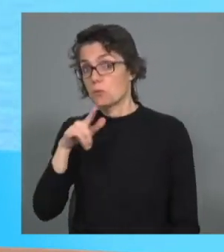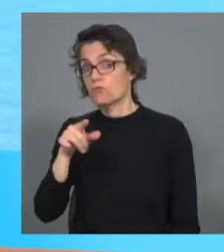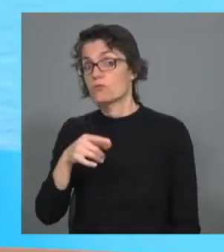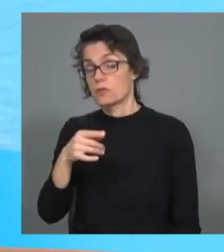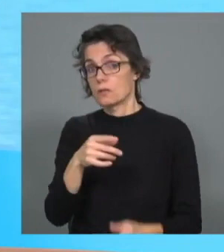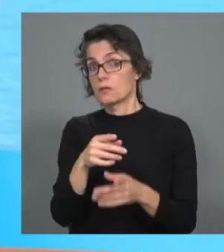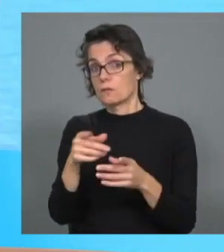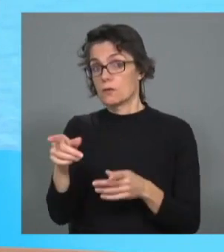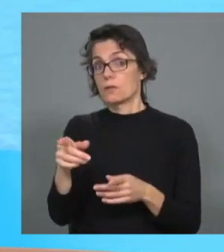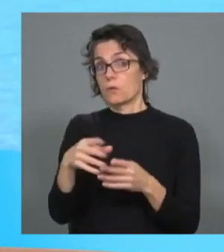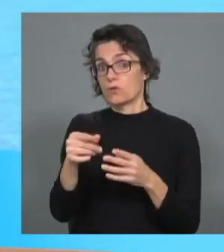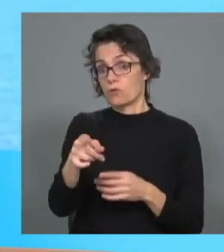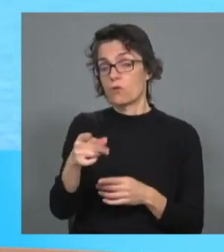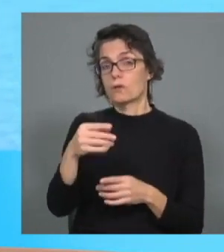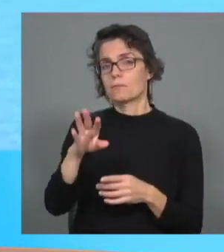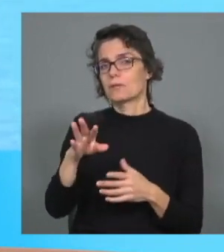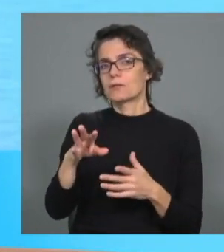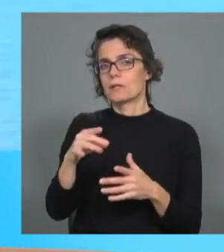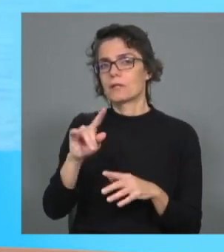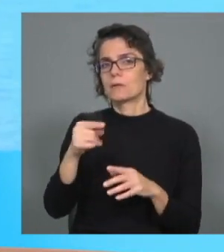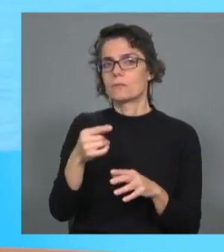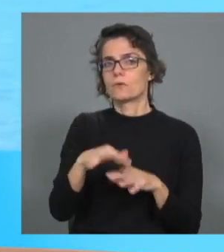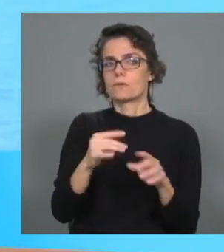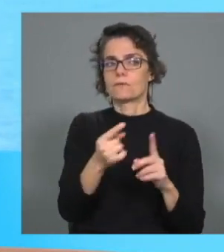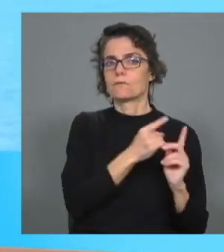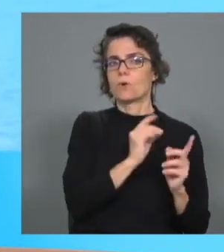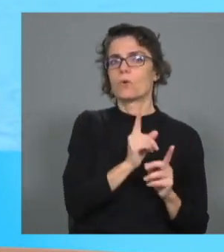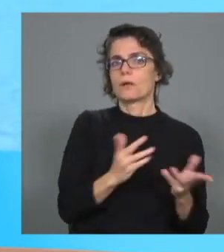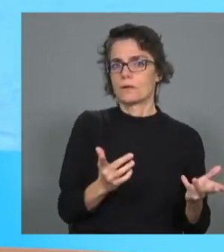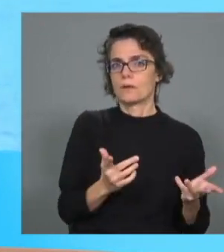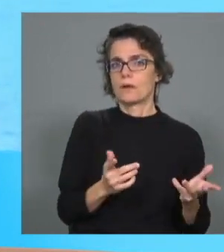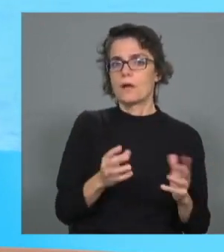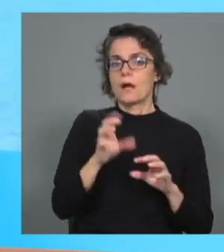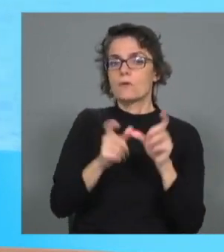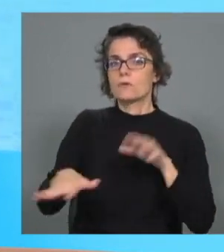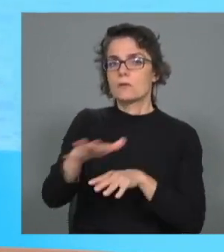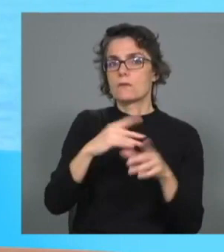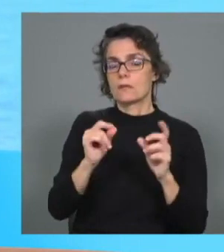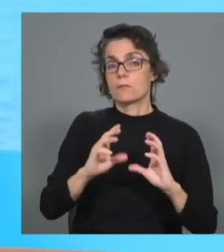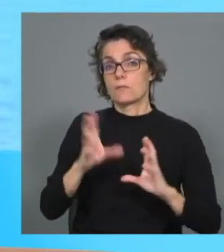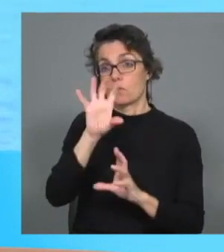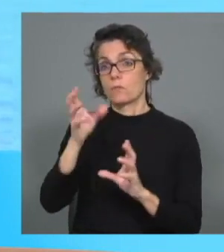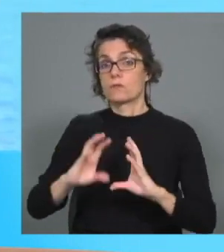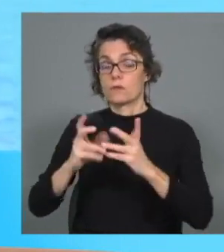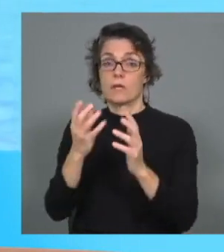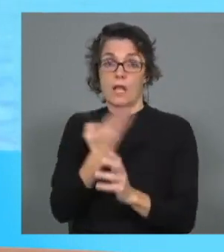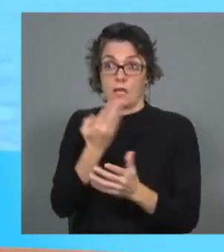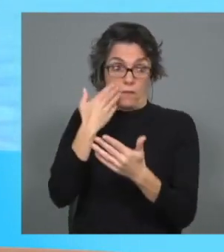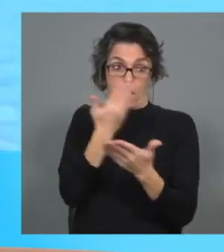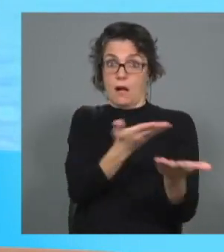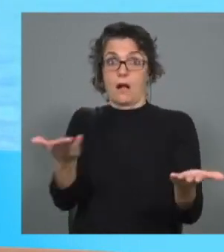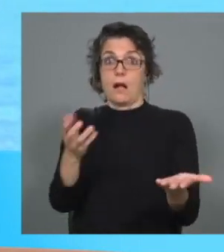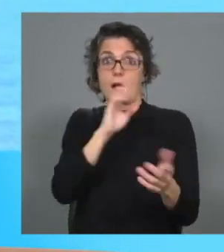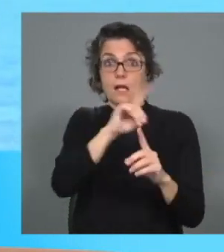o que é que se faz com o que ficou para trás? E a sociedade civil e os países em desenvolvimento defendem que há uma dívida e, portanto, se em